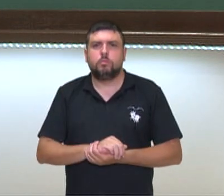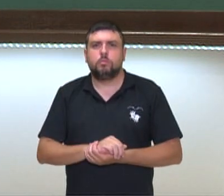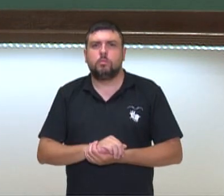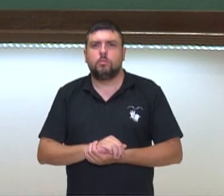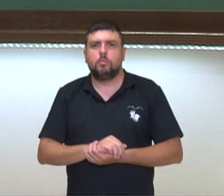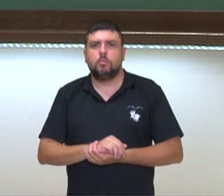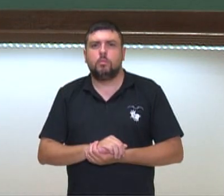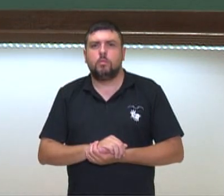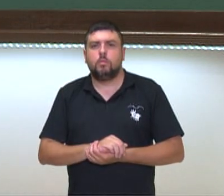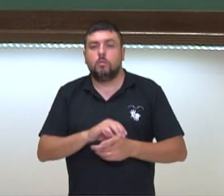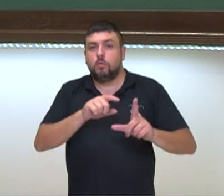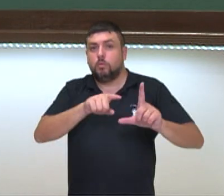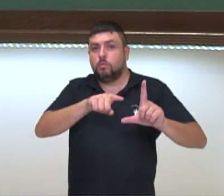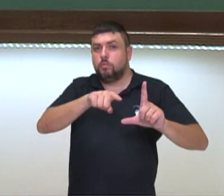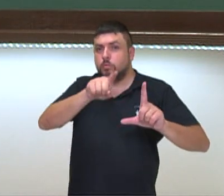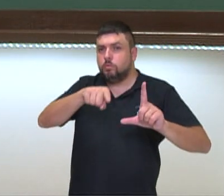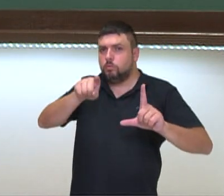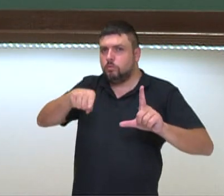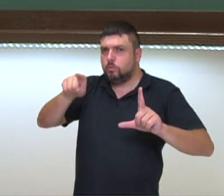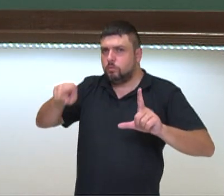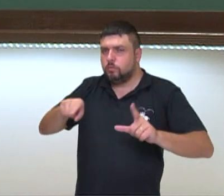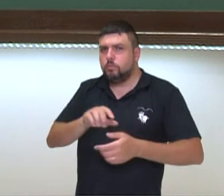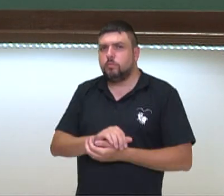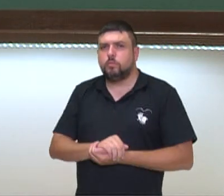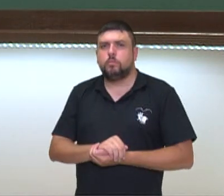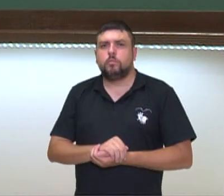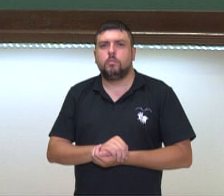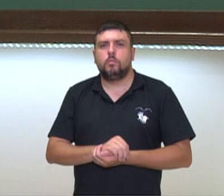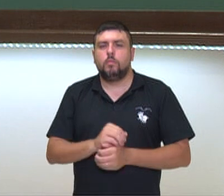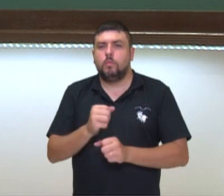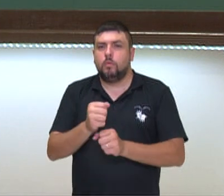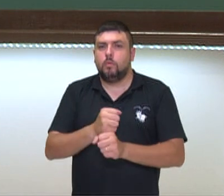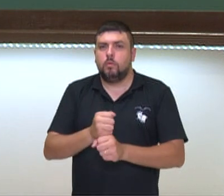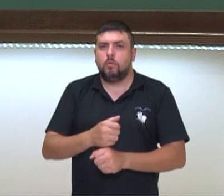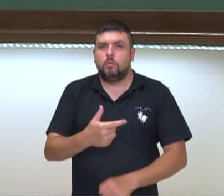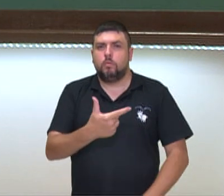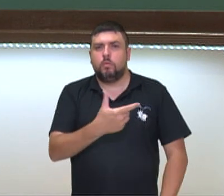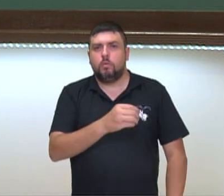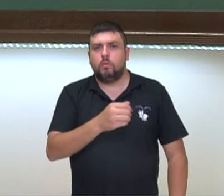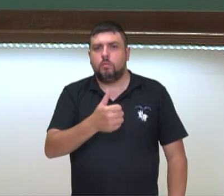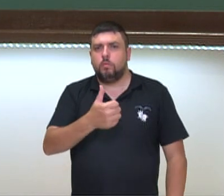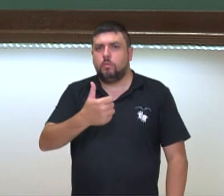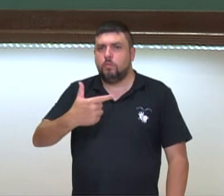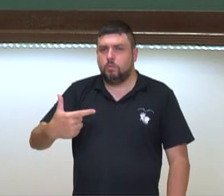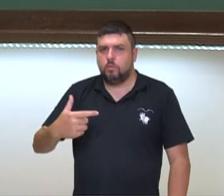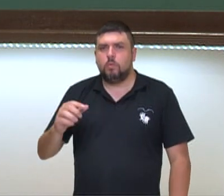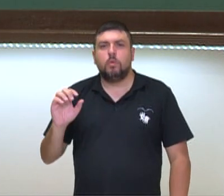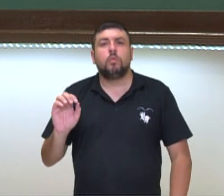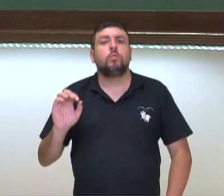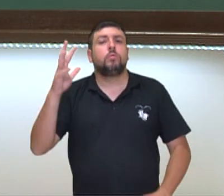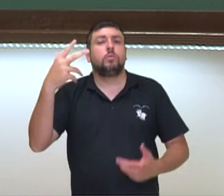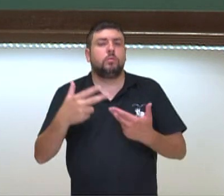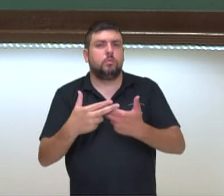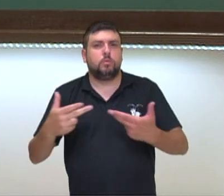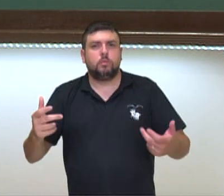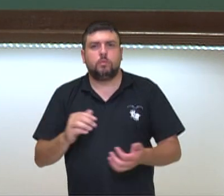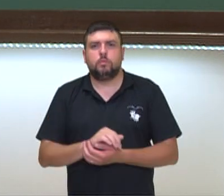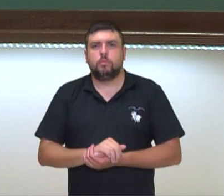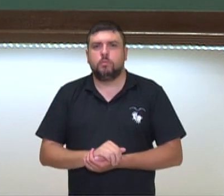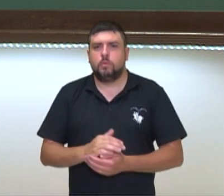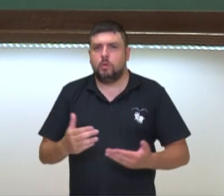argumento estatístico. Você vai falar lá que em 2012 acontecia tal coisa, que hoje, em